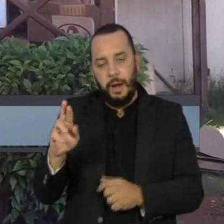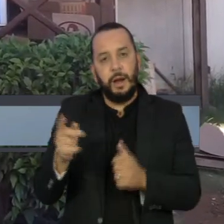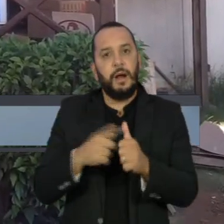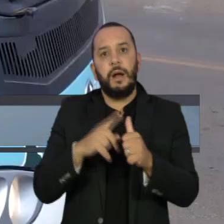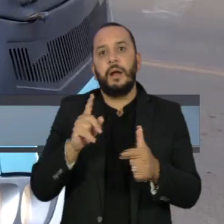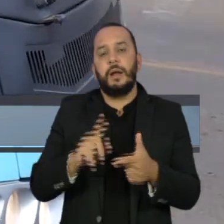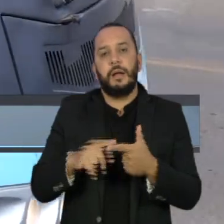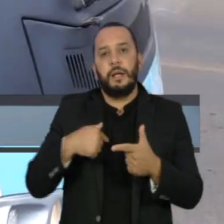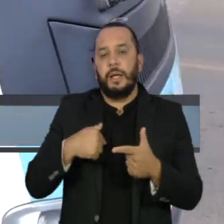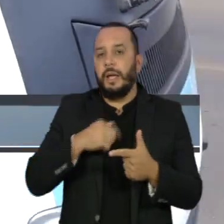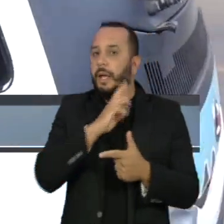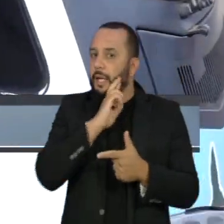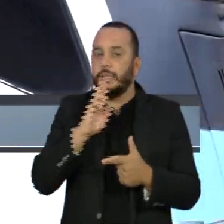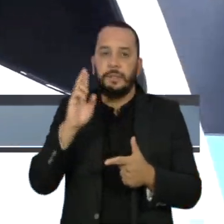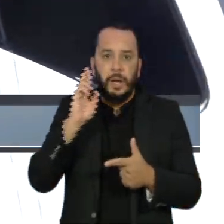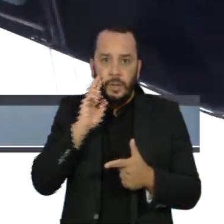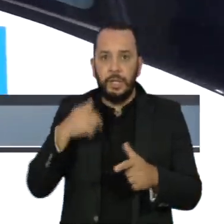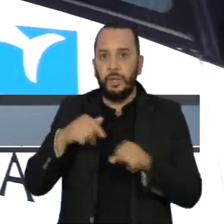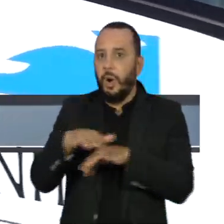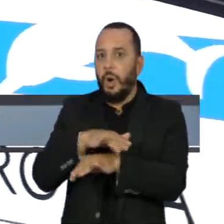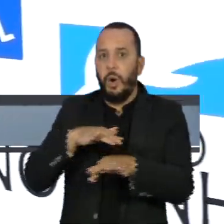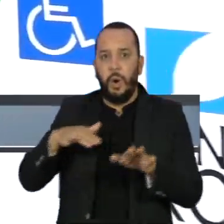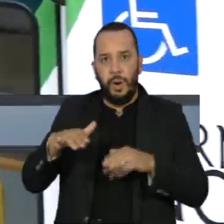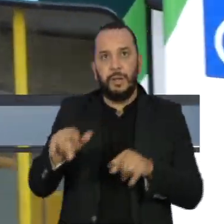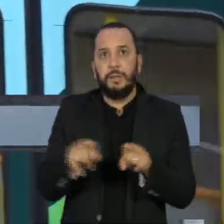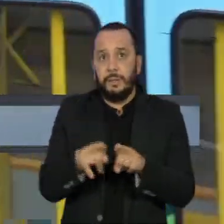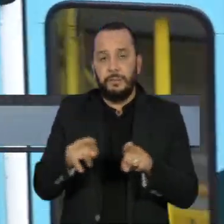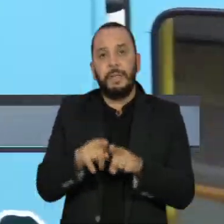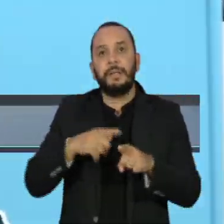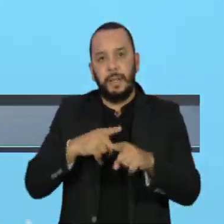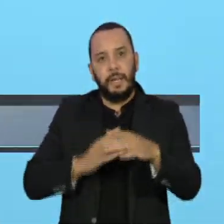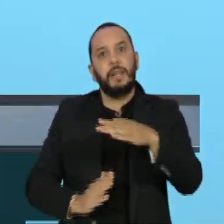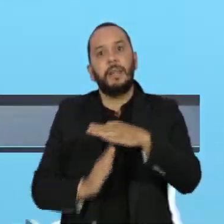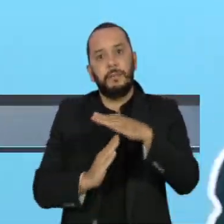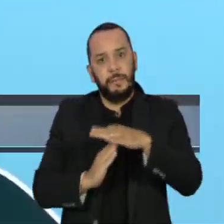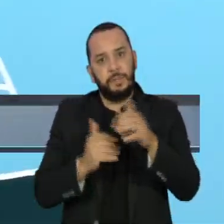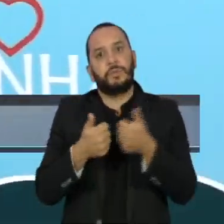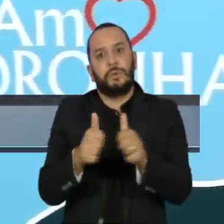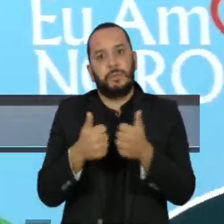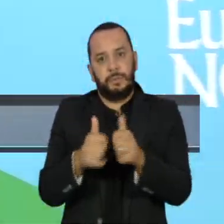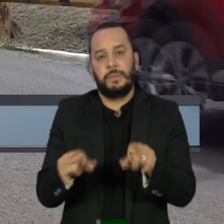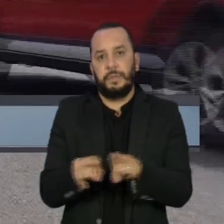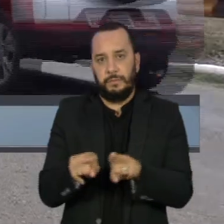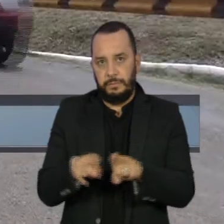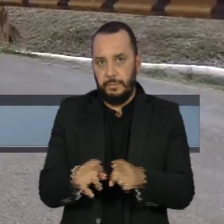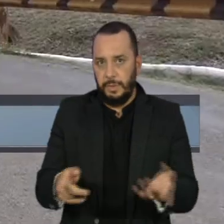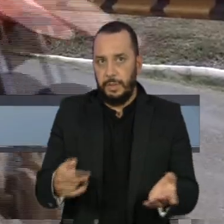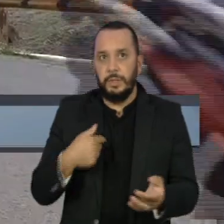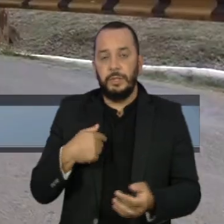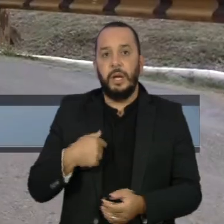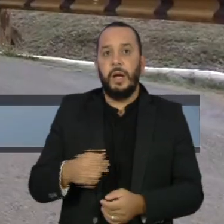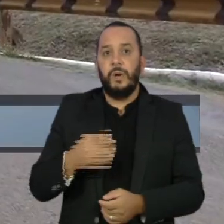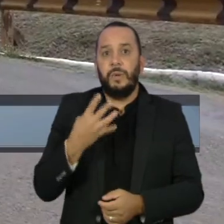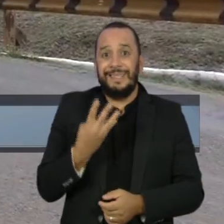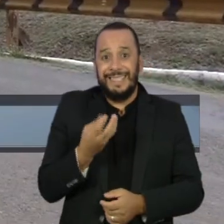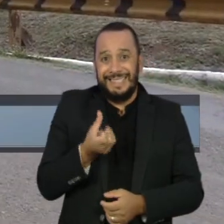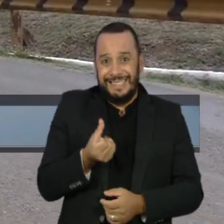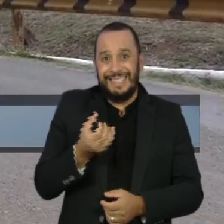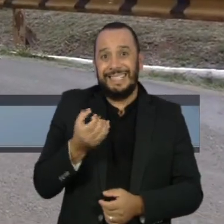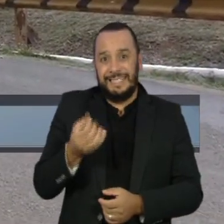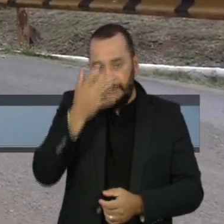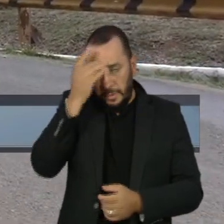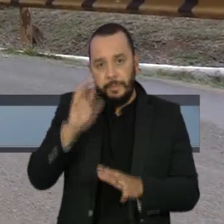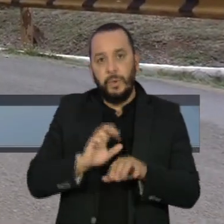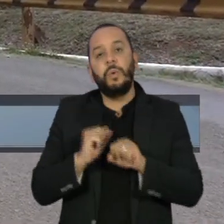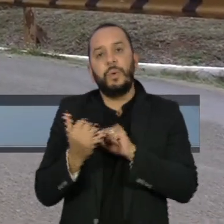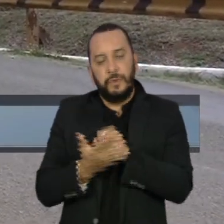e limites de passageiros nos ônibus de linha do arquipélago. Noronha já registrou mais de 460 casos desde o início da